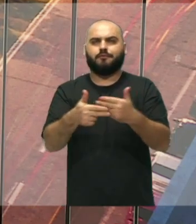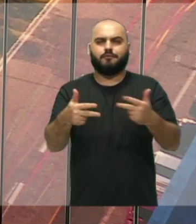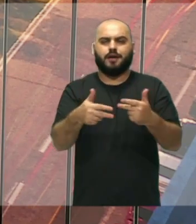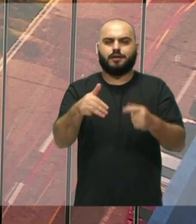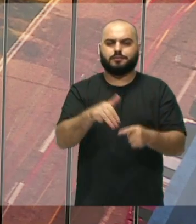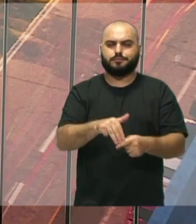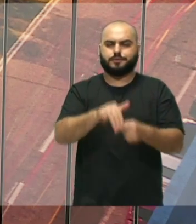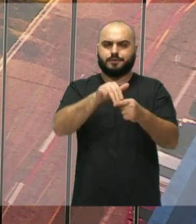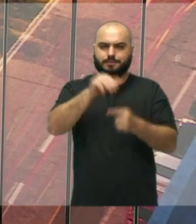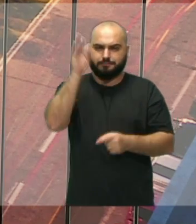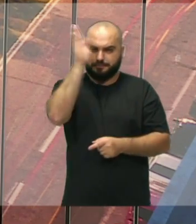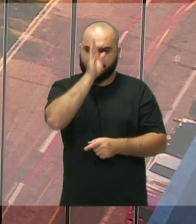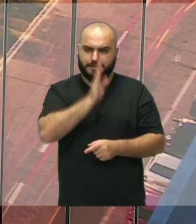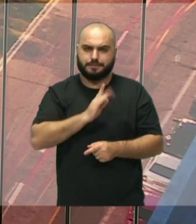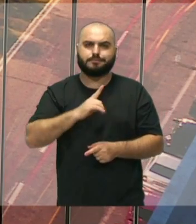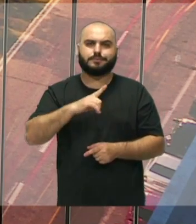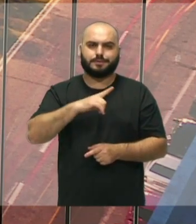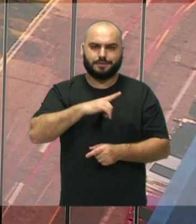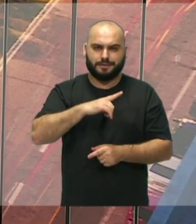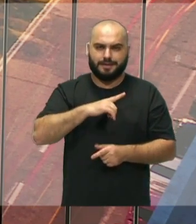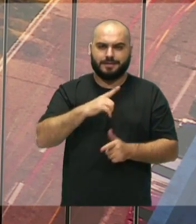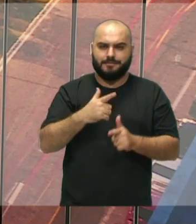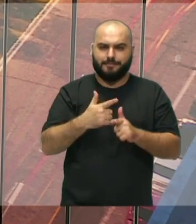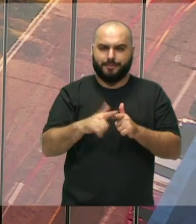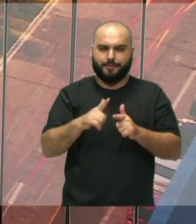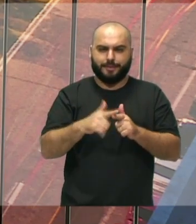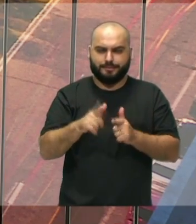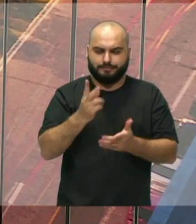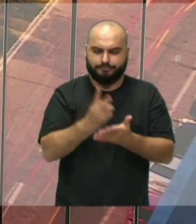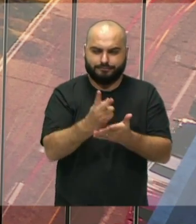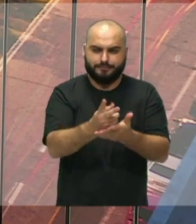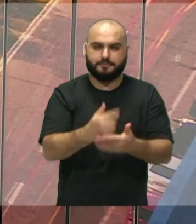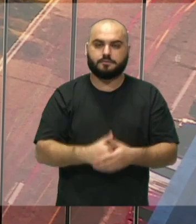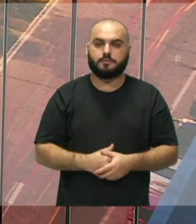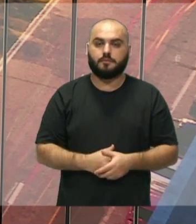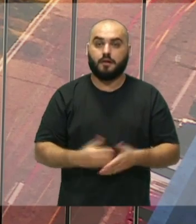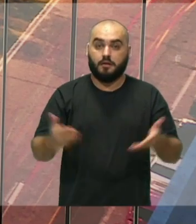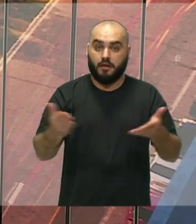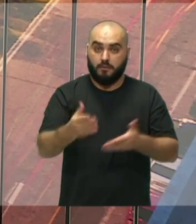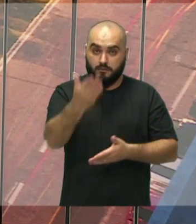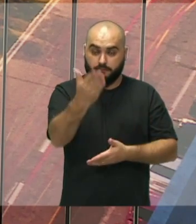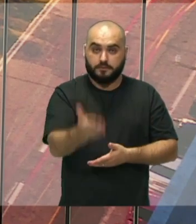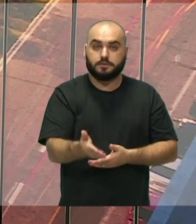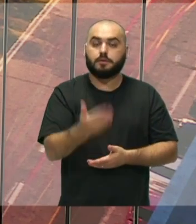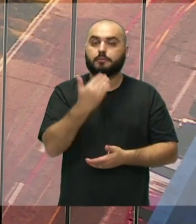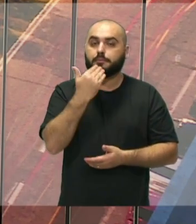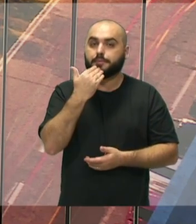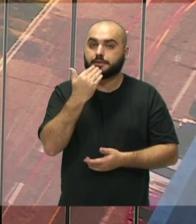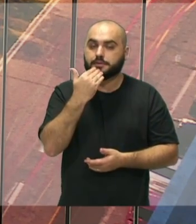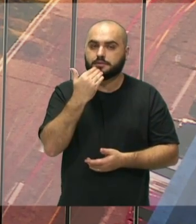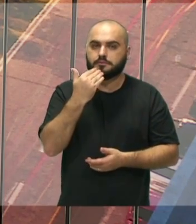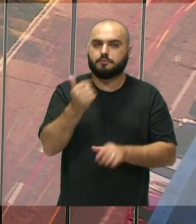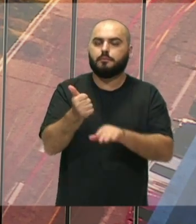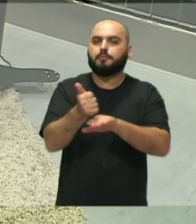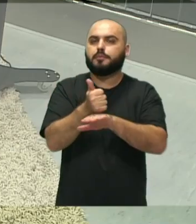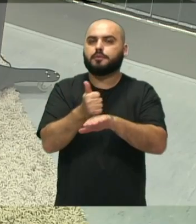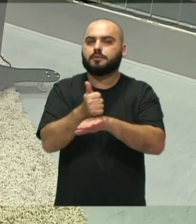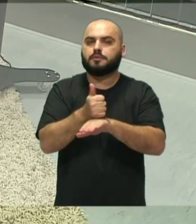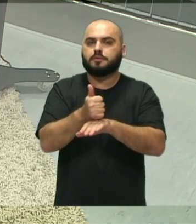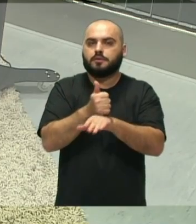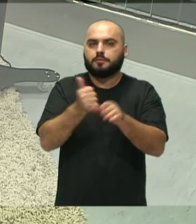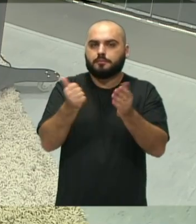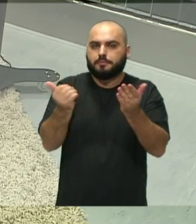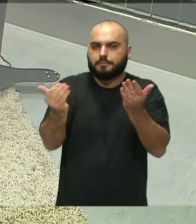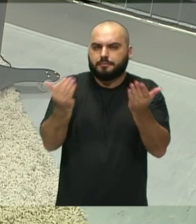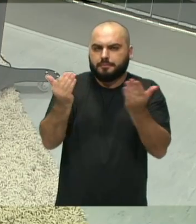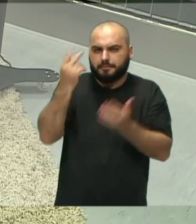Brasil passam, e que agora o senhor fez essa indicação a respeito dos profissionais